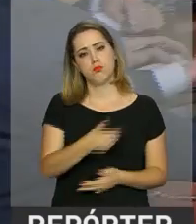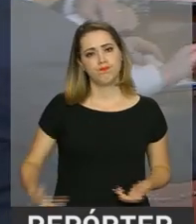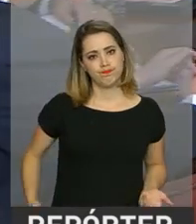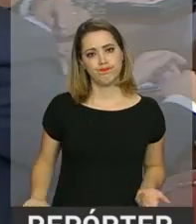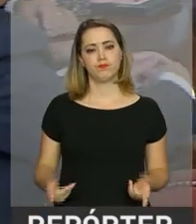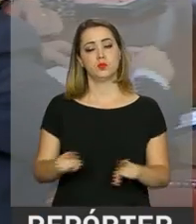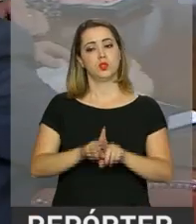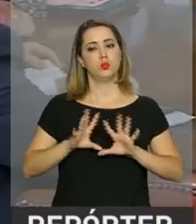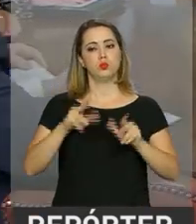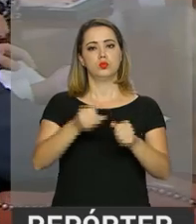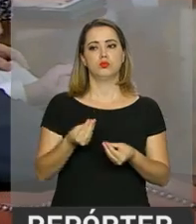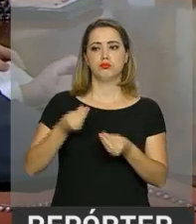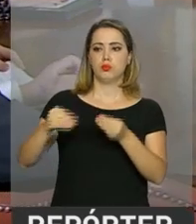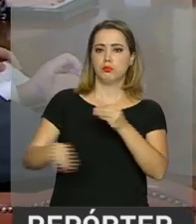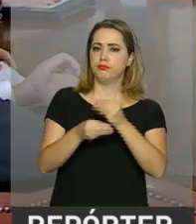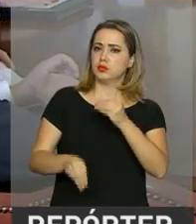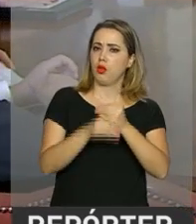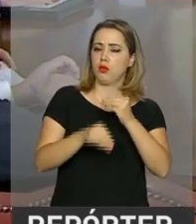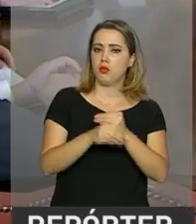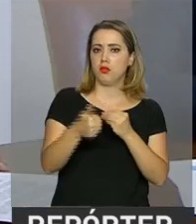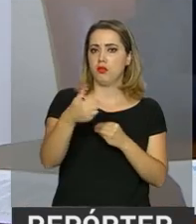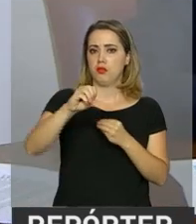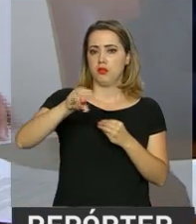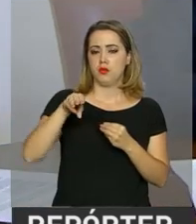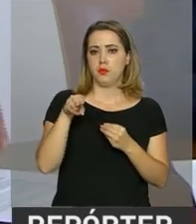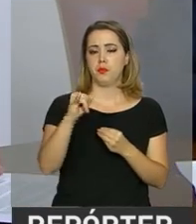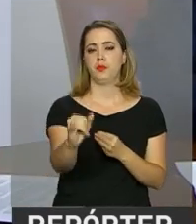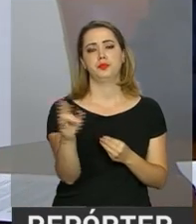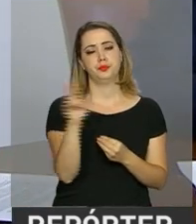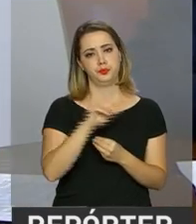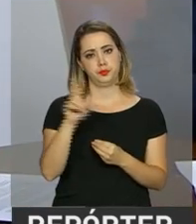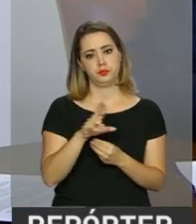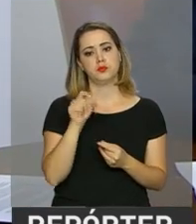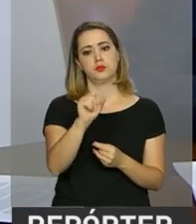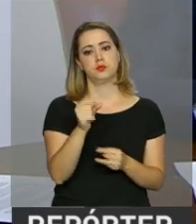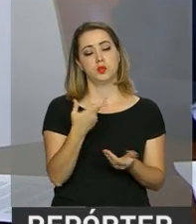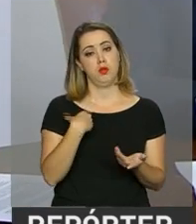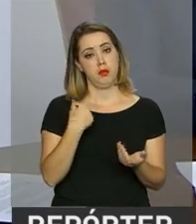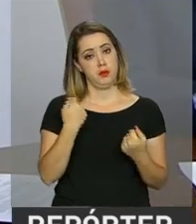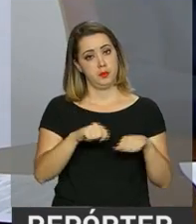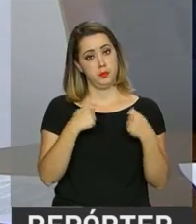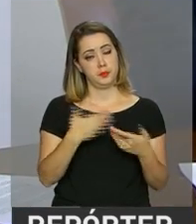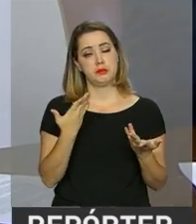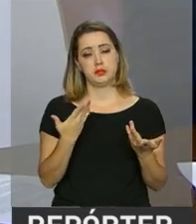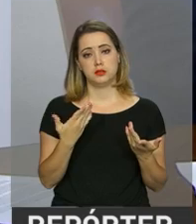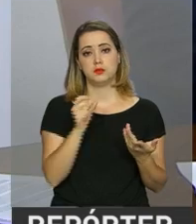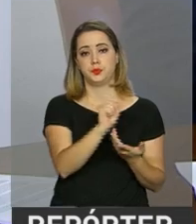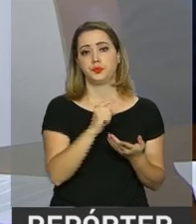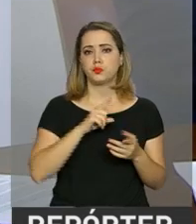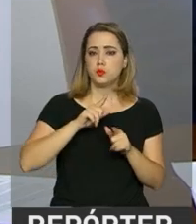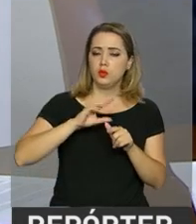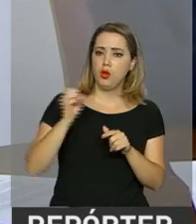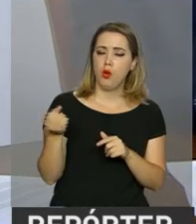essas medidas vão adicionar cerca de R 19 bilhões 600 milhões deais ao caixa do Estado do Rio de Janeiro o